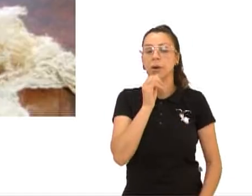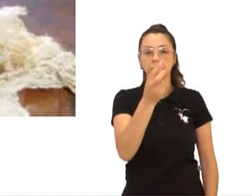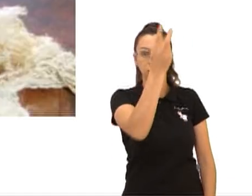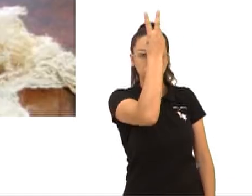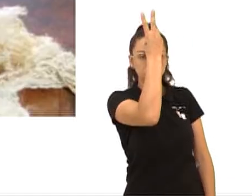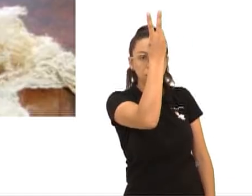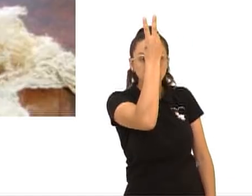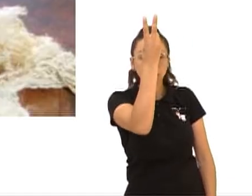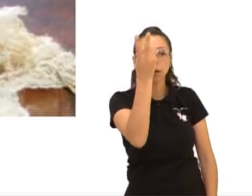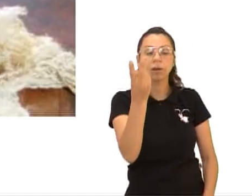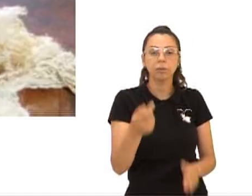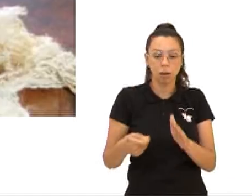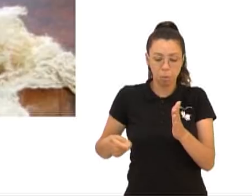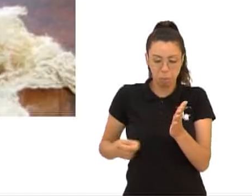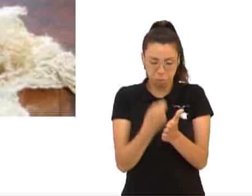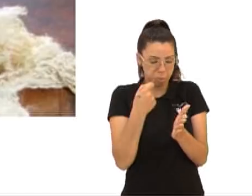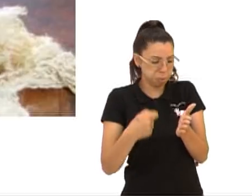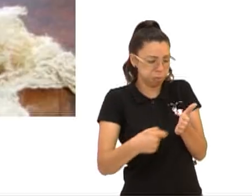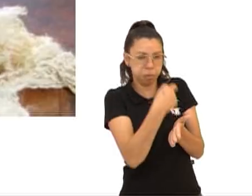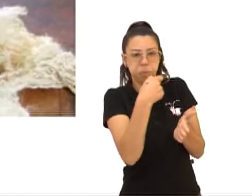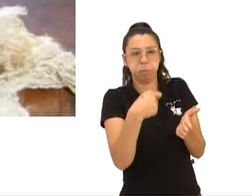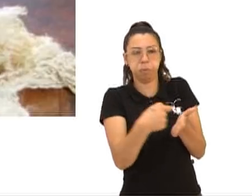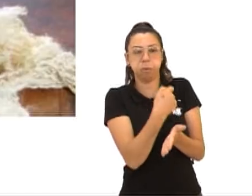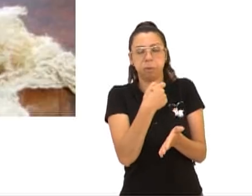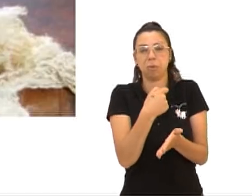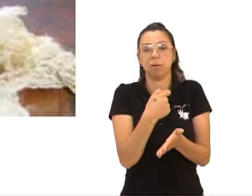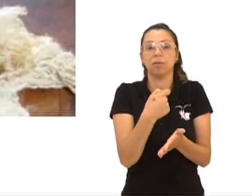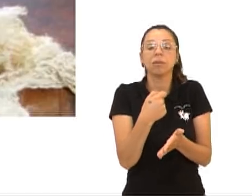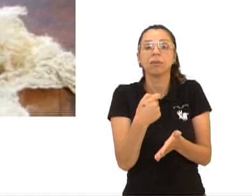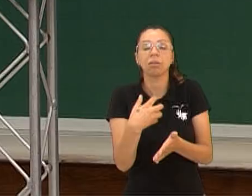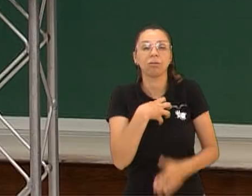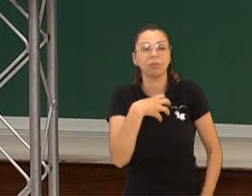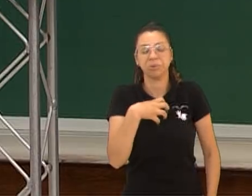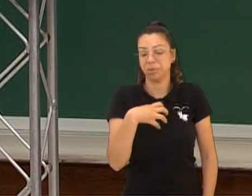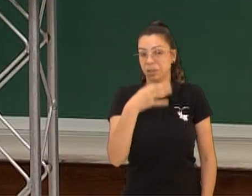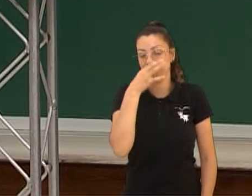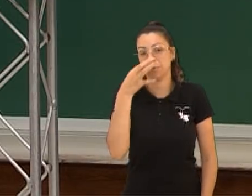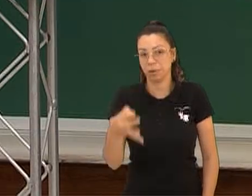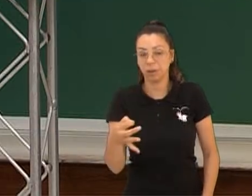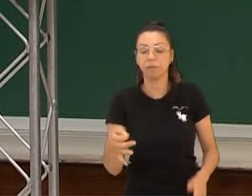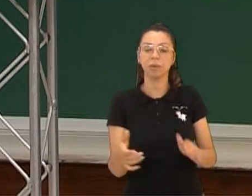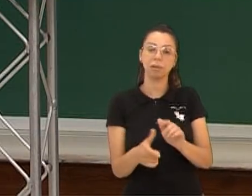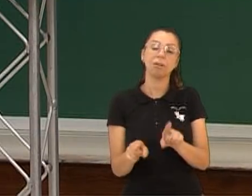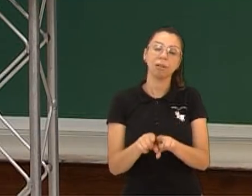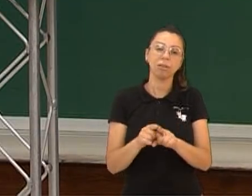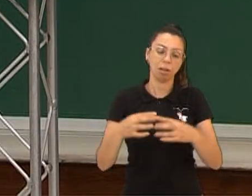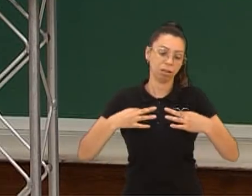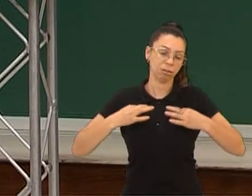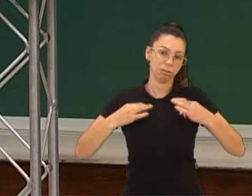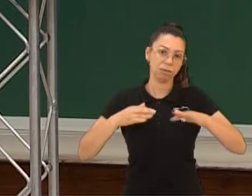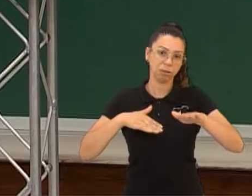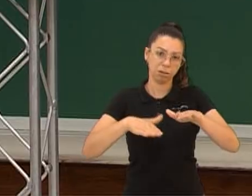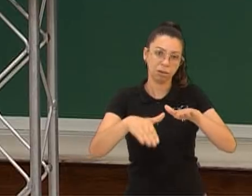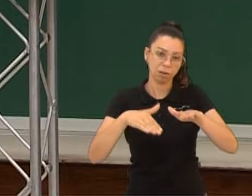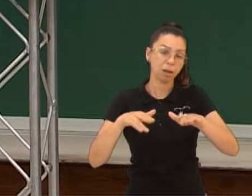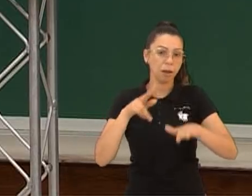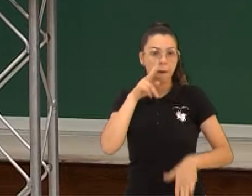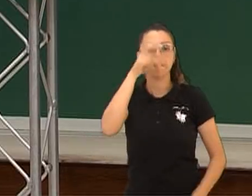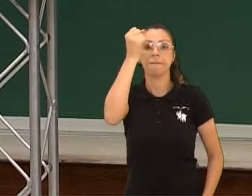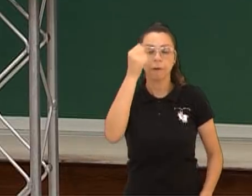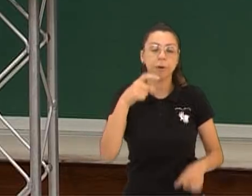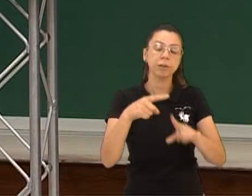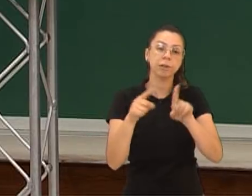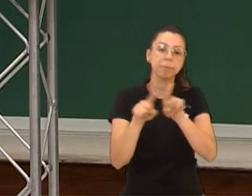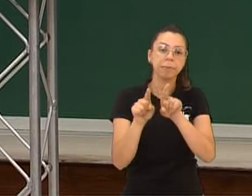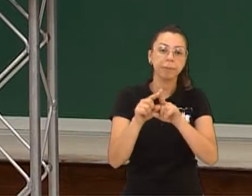são tosqueadas brutalmente lá na África do Sul. Eles têm um setor têxtil da indústria, ainda é um setor forte, né? Então existe a indústria da